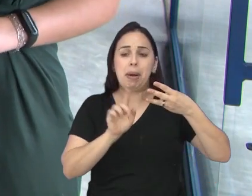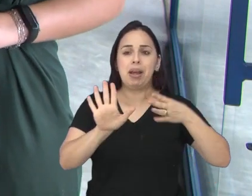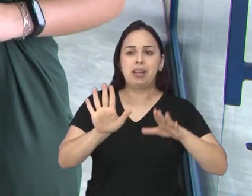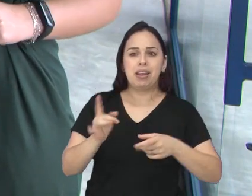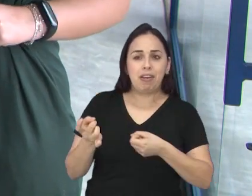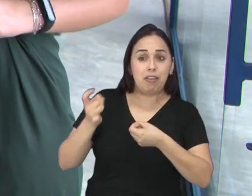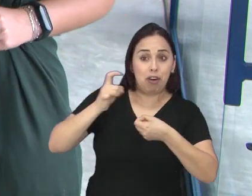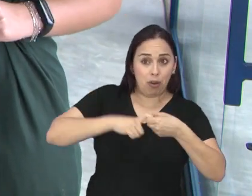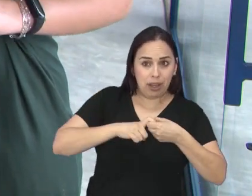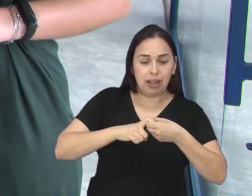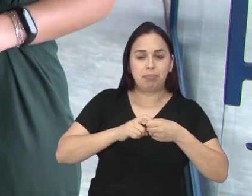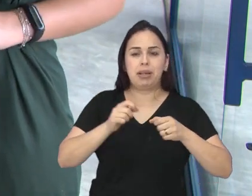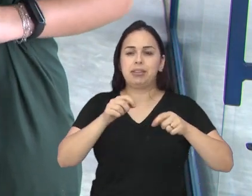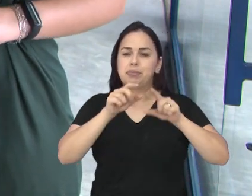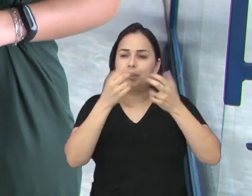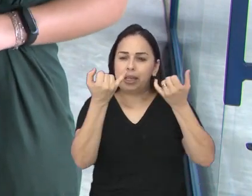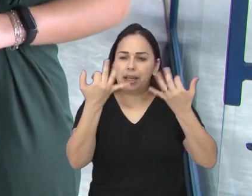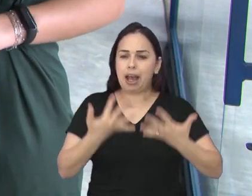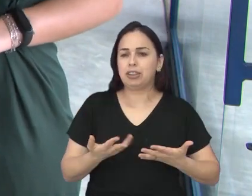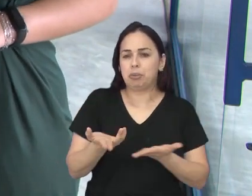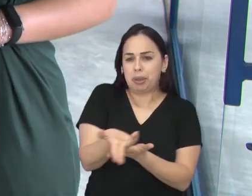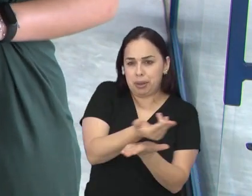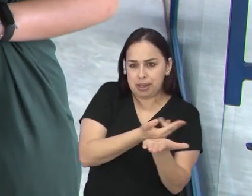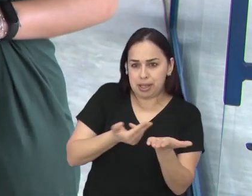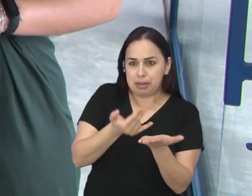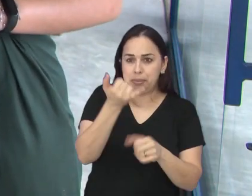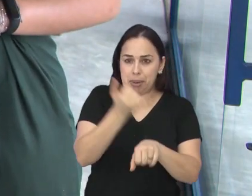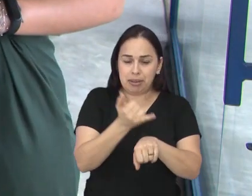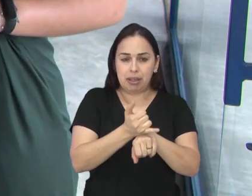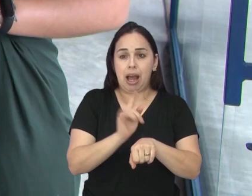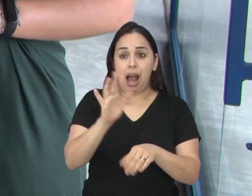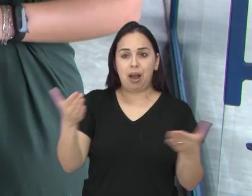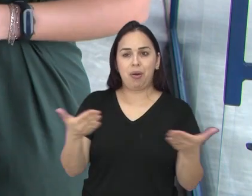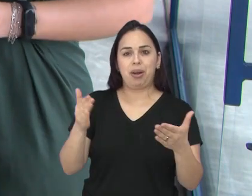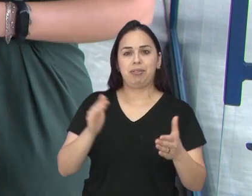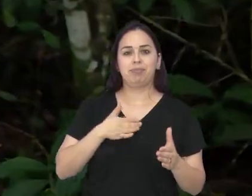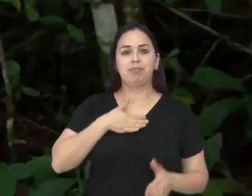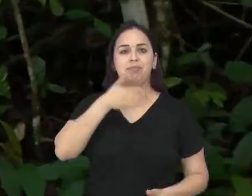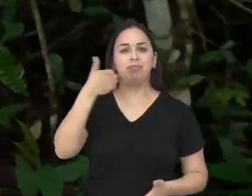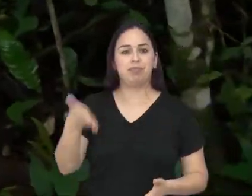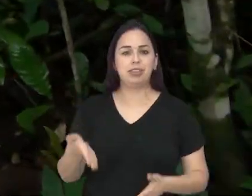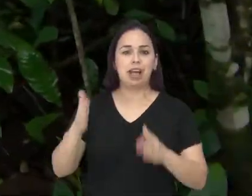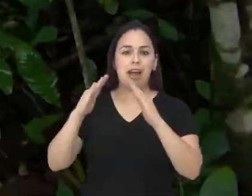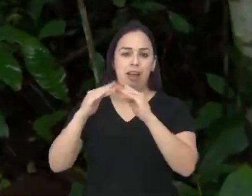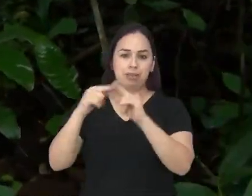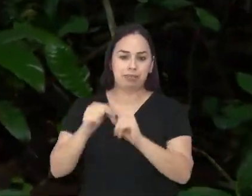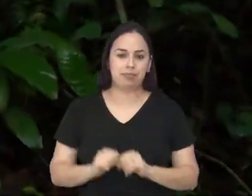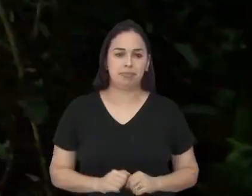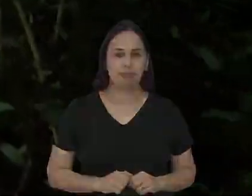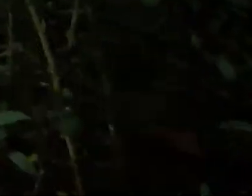para esse ateliê lindo e falar mais sobre gravura depois. Mas agora a gente vai lá para a capela, tá bom?